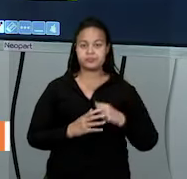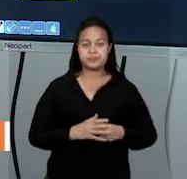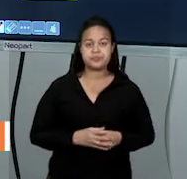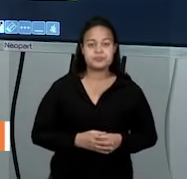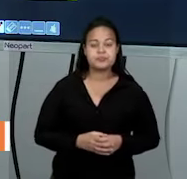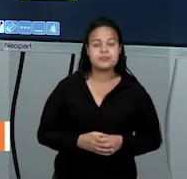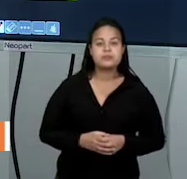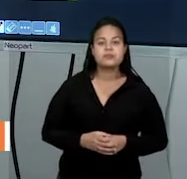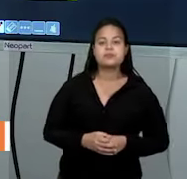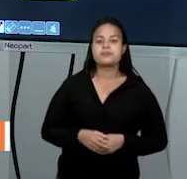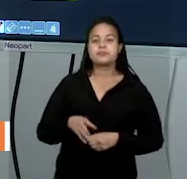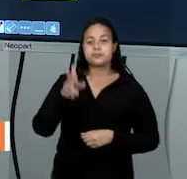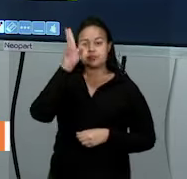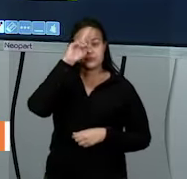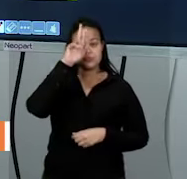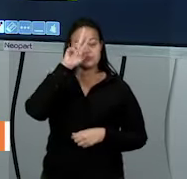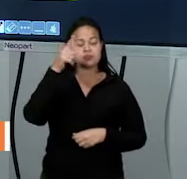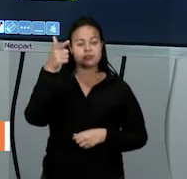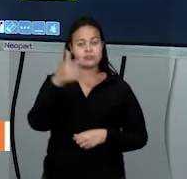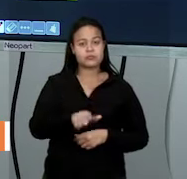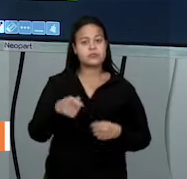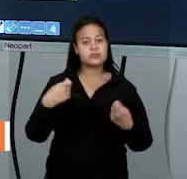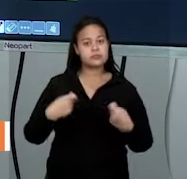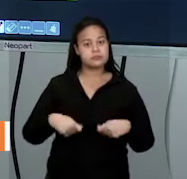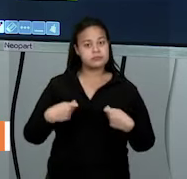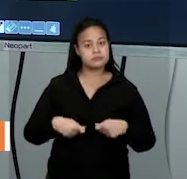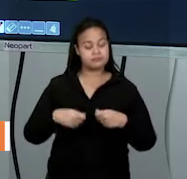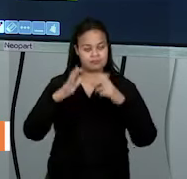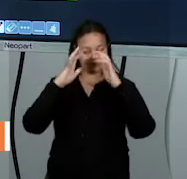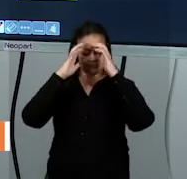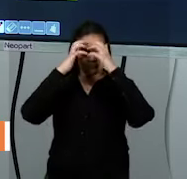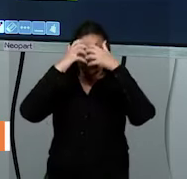Relembrando as funções do sistema nervoso da nossa aula passada.